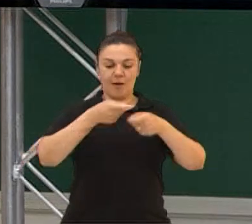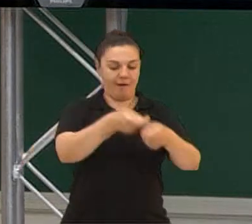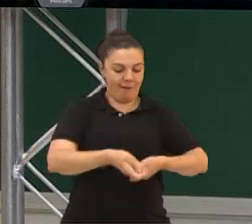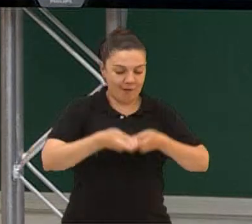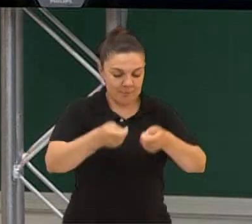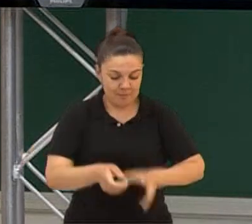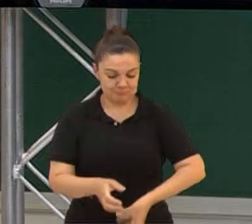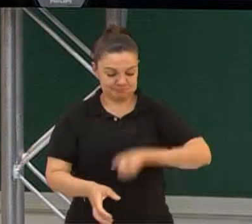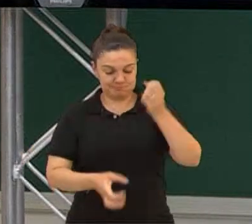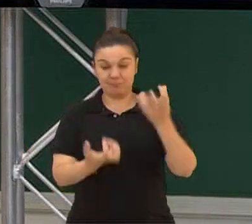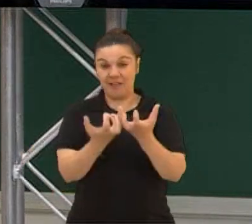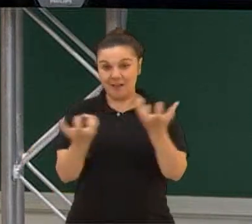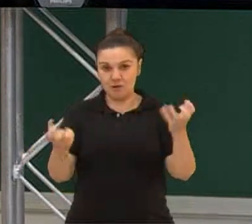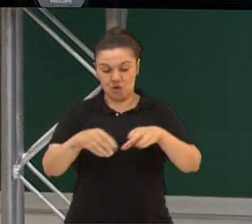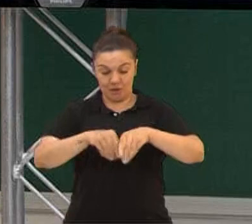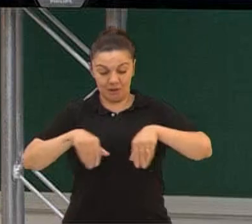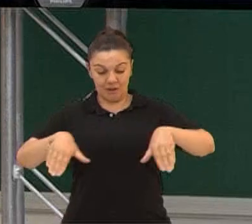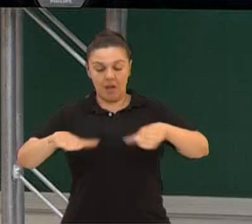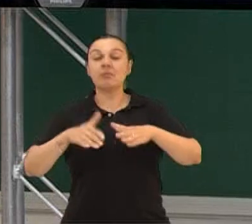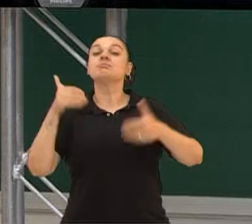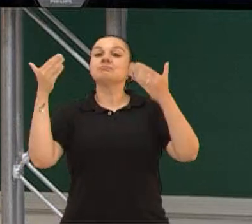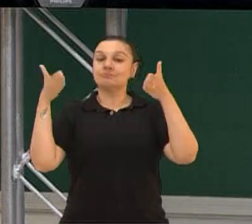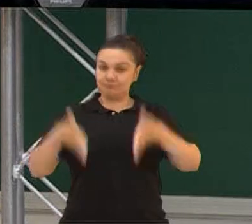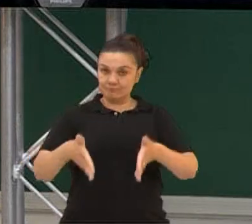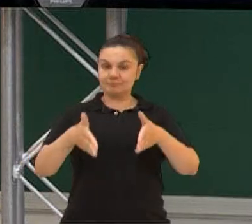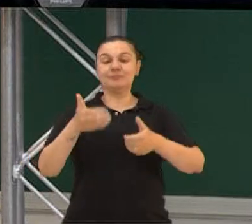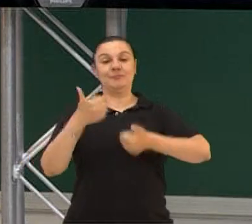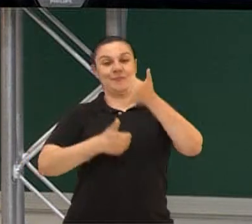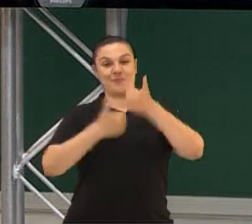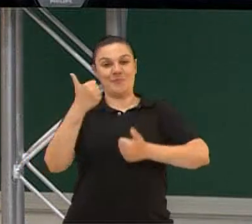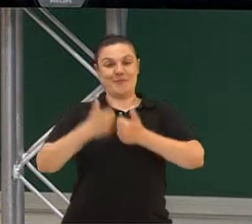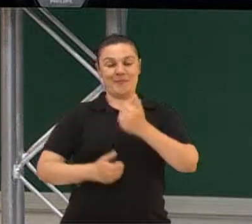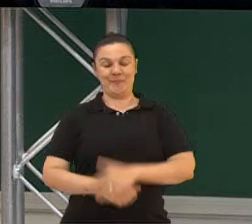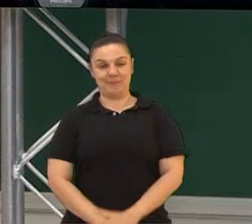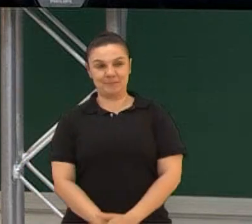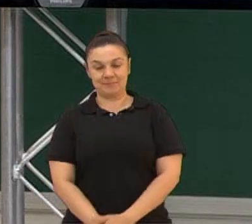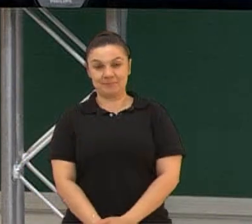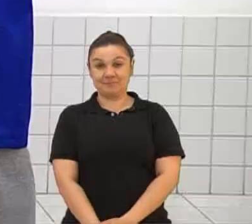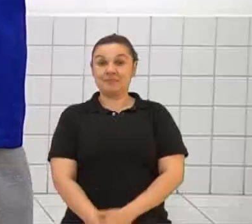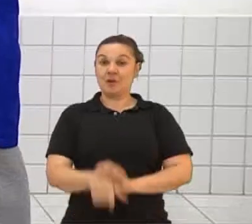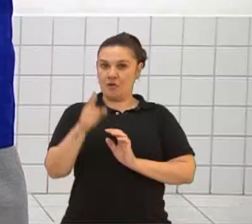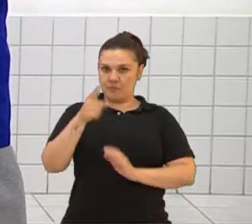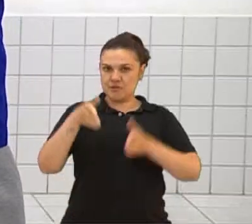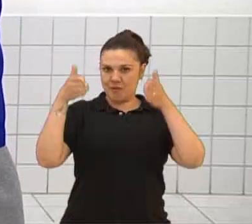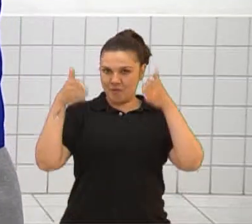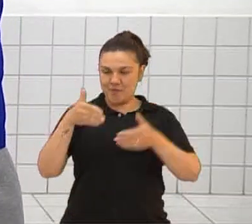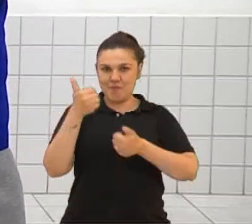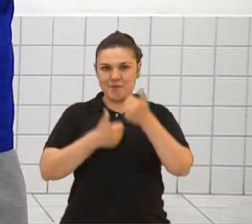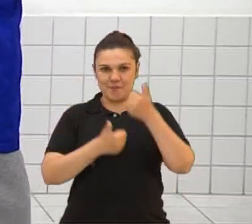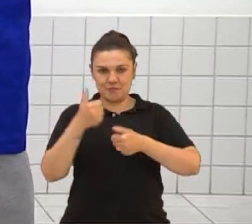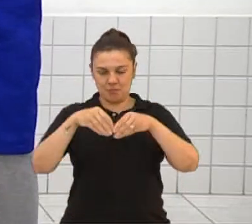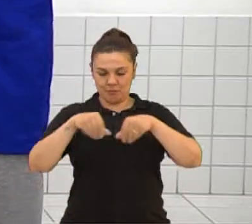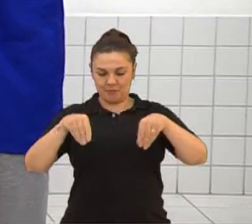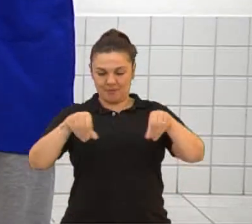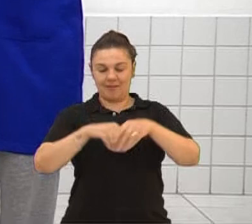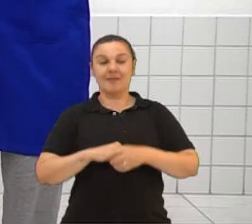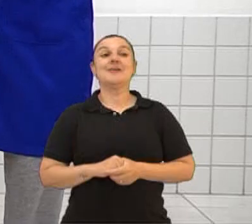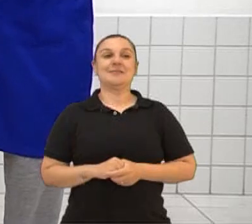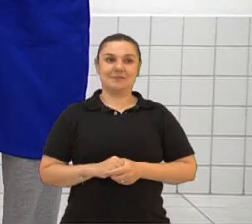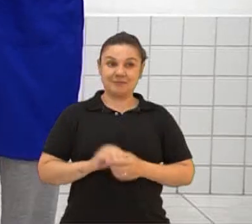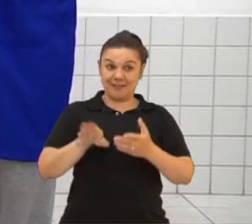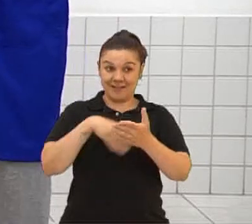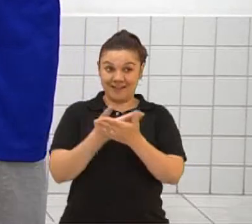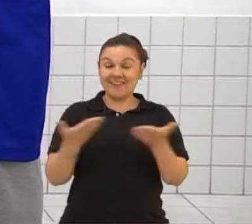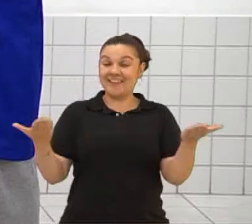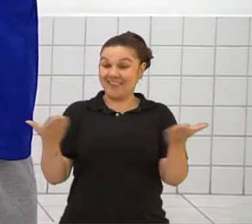tirava o mato, deixava só na terra para poder jogar futebol, né? Você jogou futebol? Joguei de terra, na terra, até hoje eu